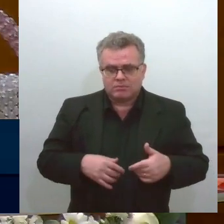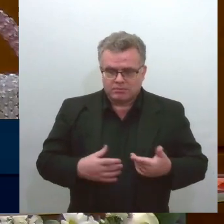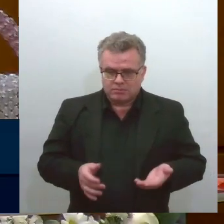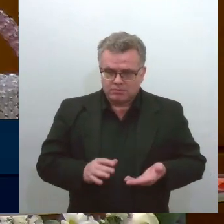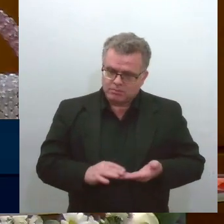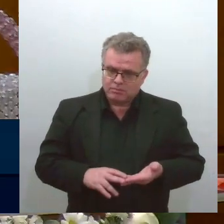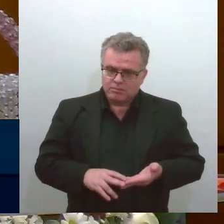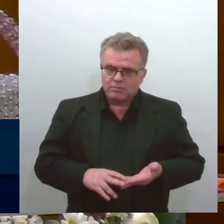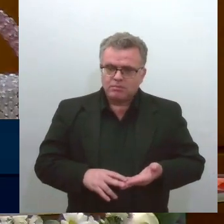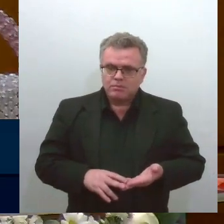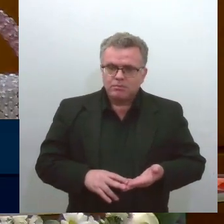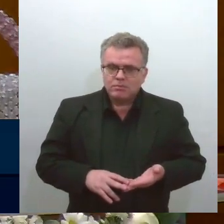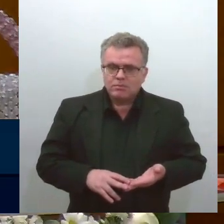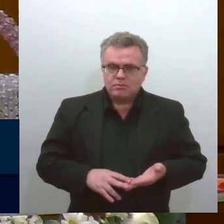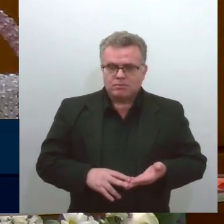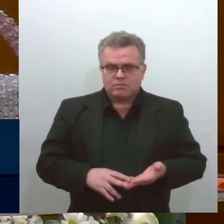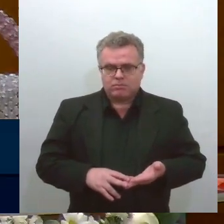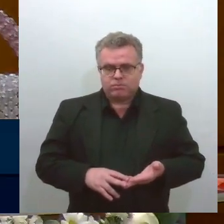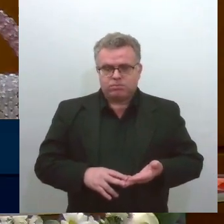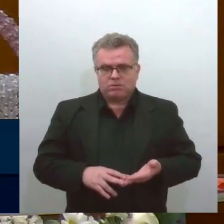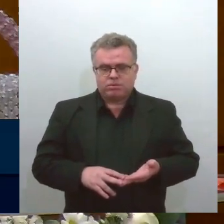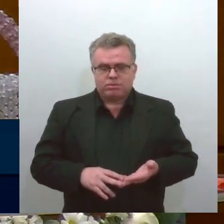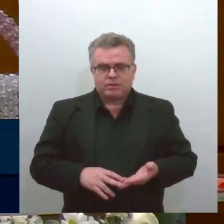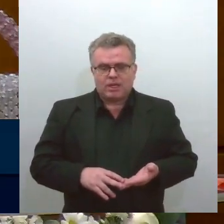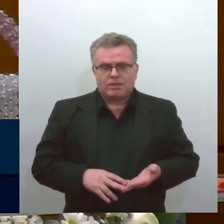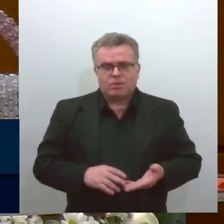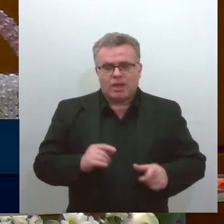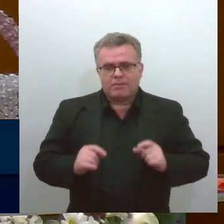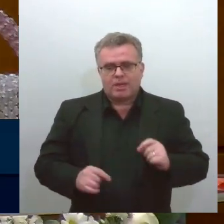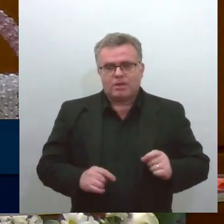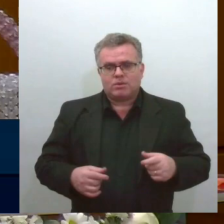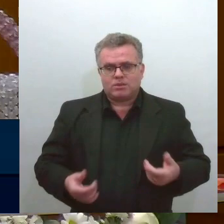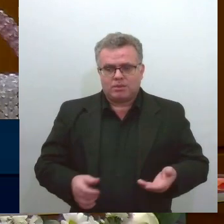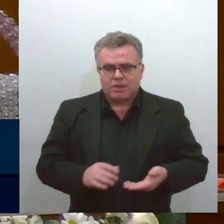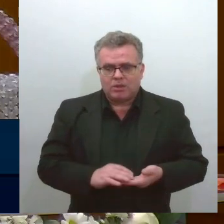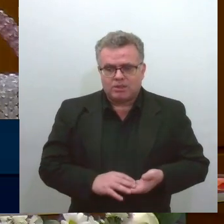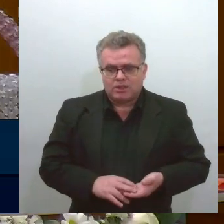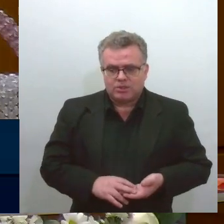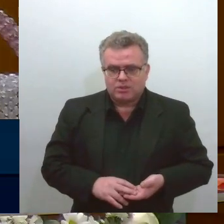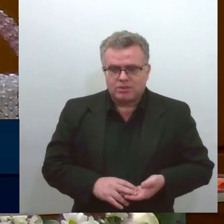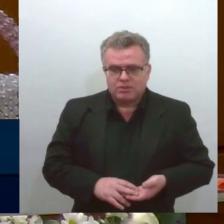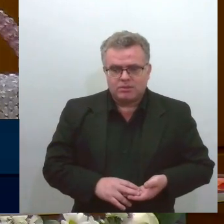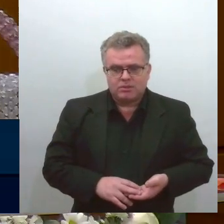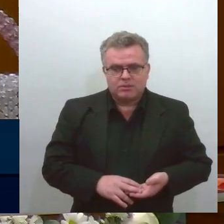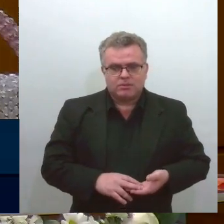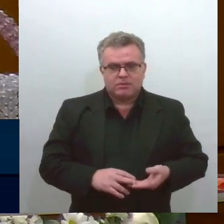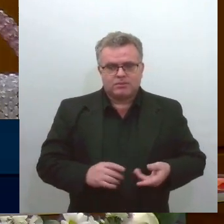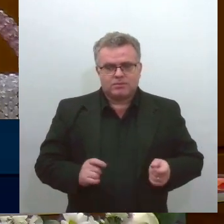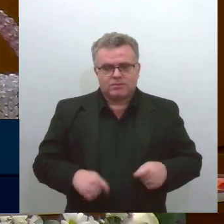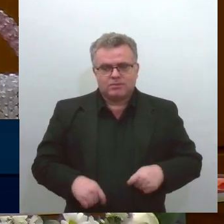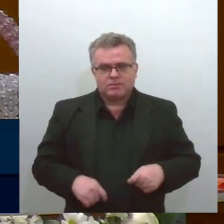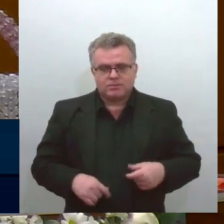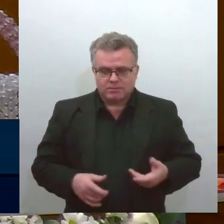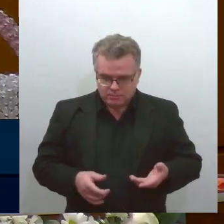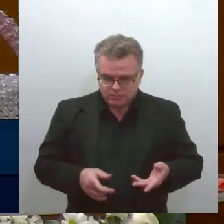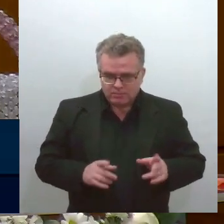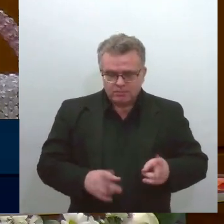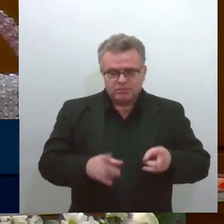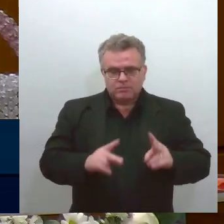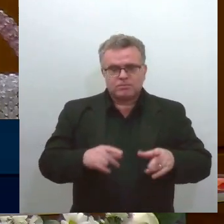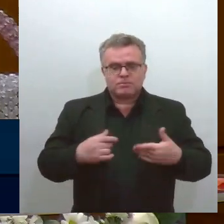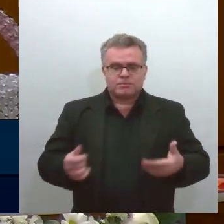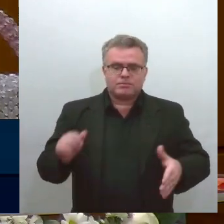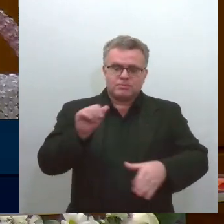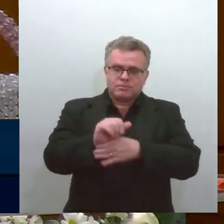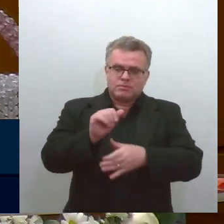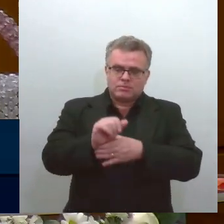No deputado Netinho. Então, parabéns, né? Porque o quanto a assessoria é uma coisa que as pessoas acabam